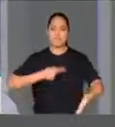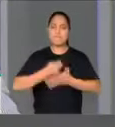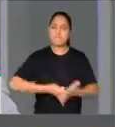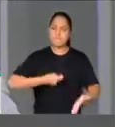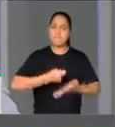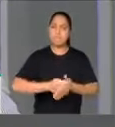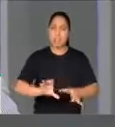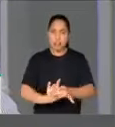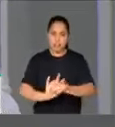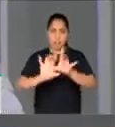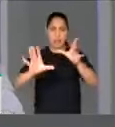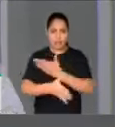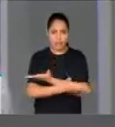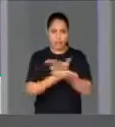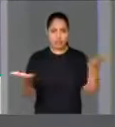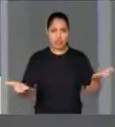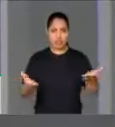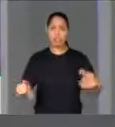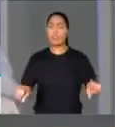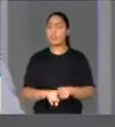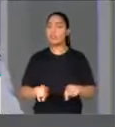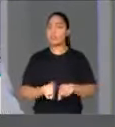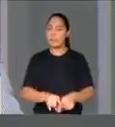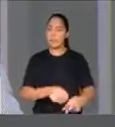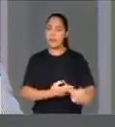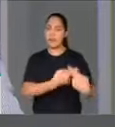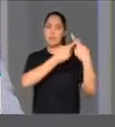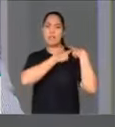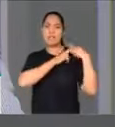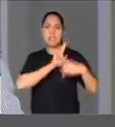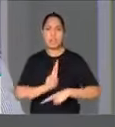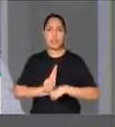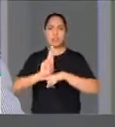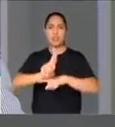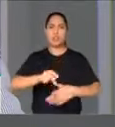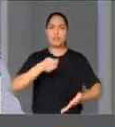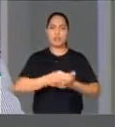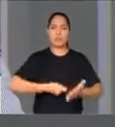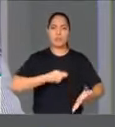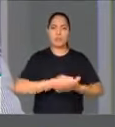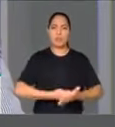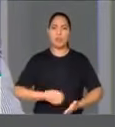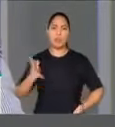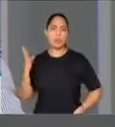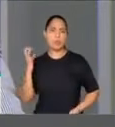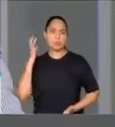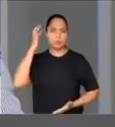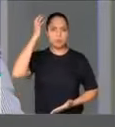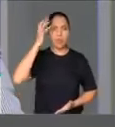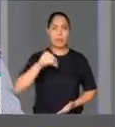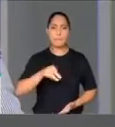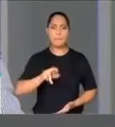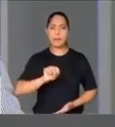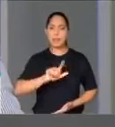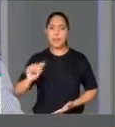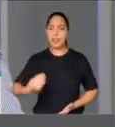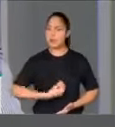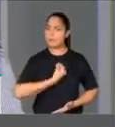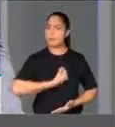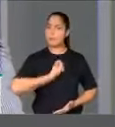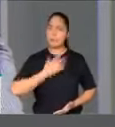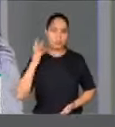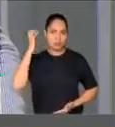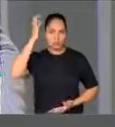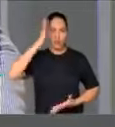nossa liberdade, e representando toda essa luta, Marielle Franco. Marielle Franco presente em